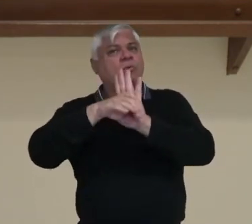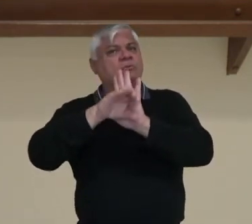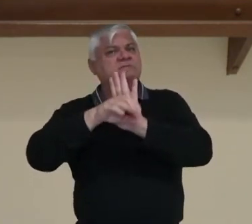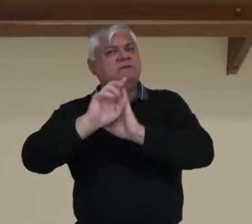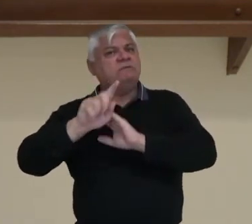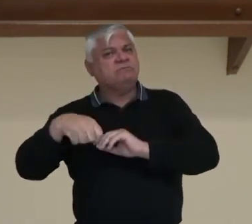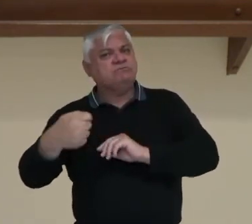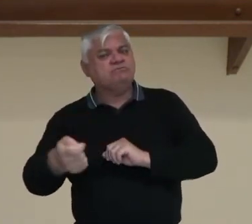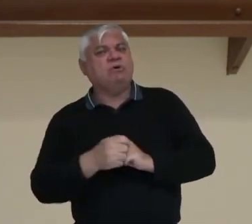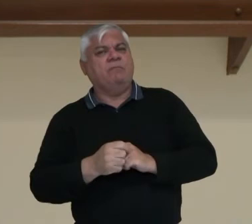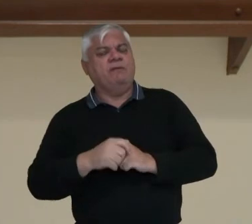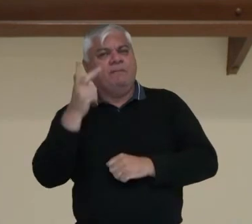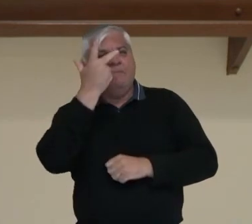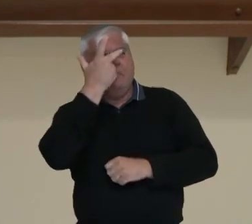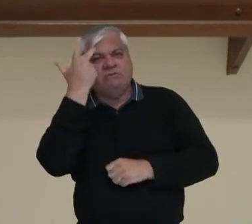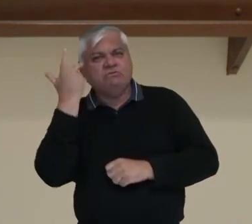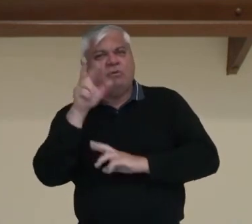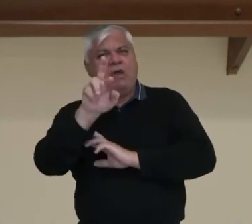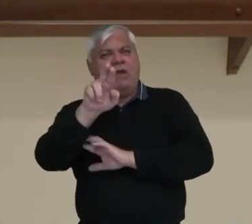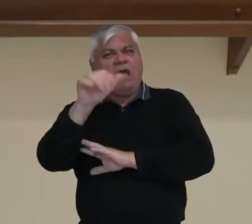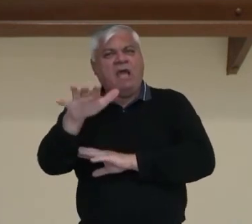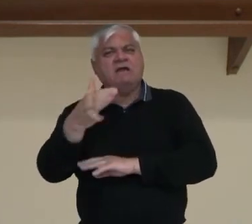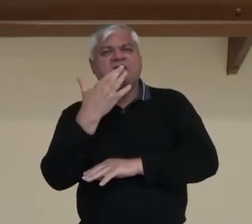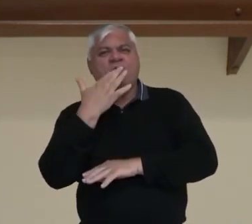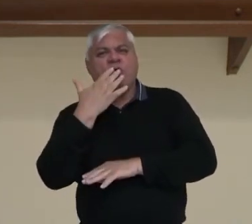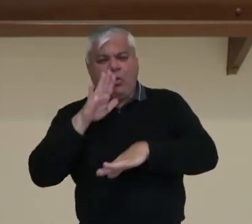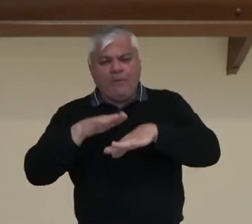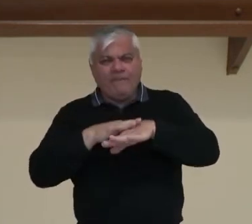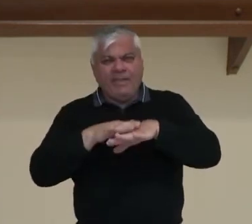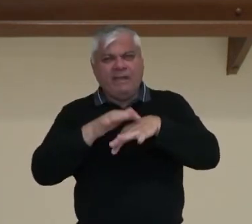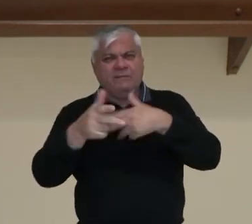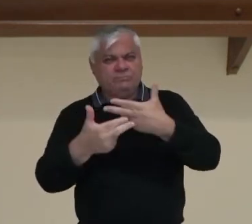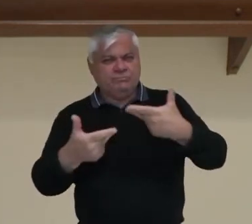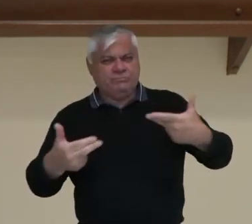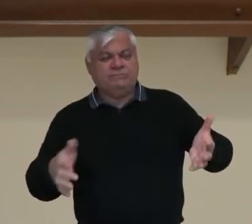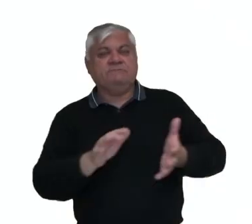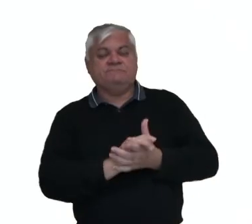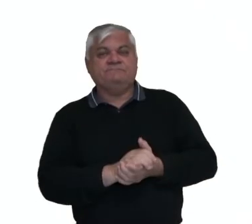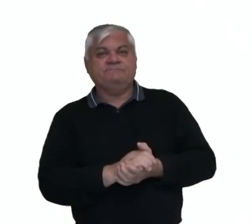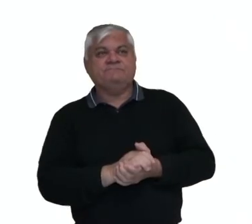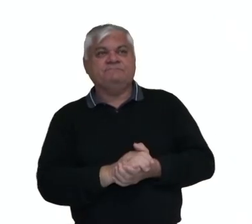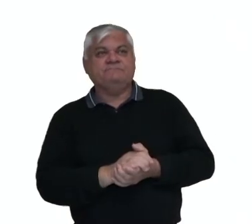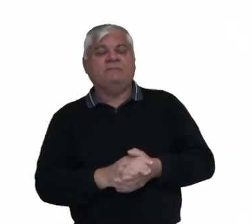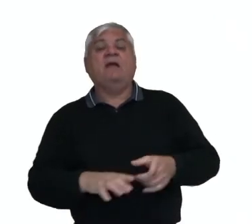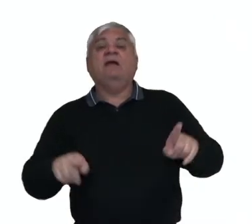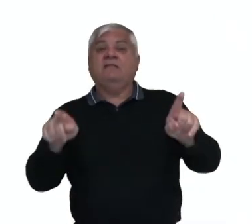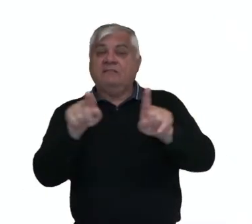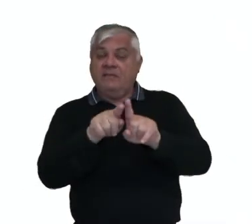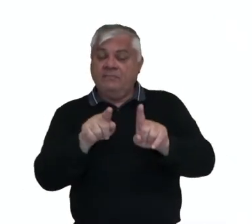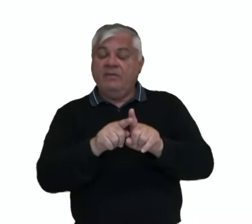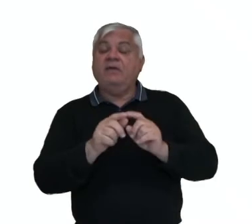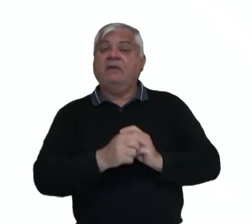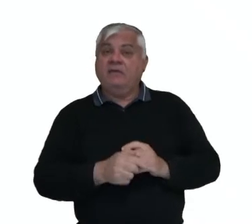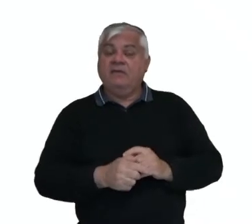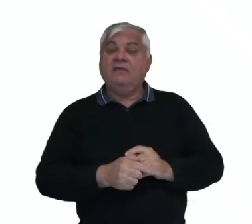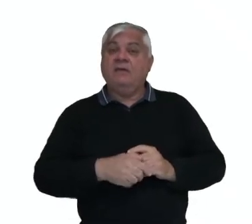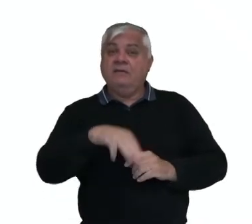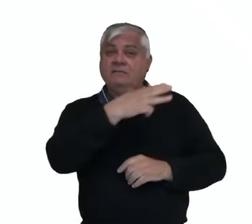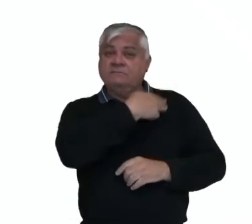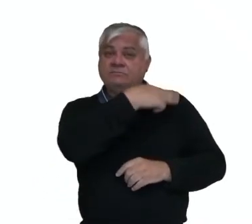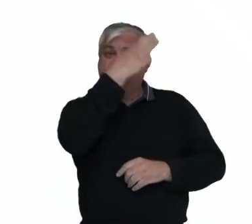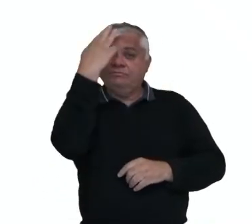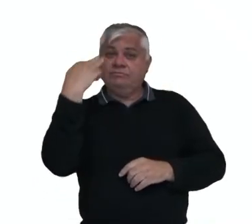conceito de etnia, de raça, de cultura. Né? O culto a Nossa Senhora da Conceição, Aparecida, como vista